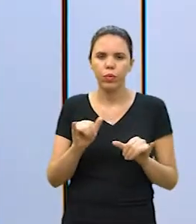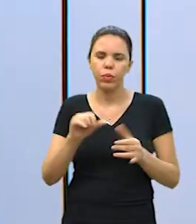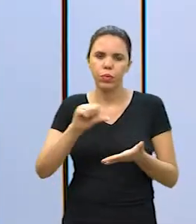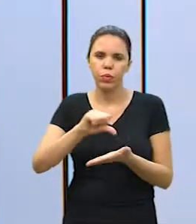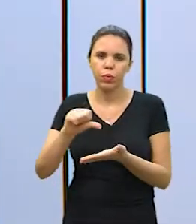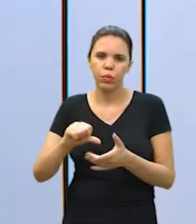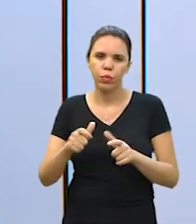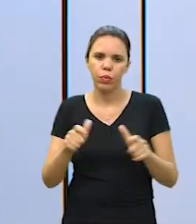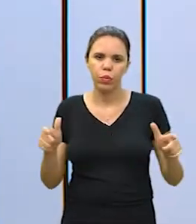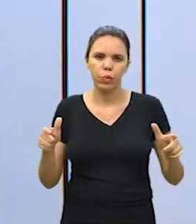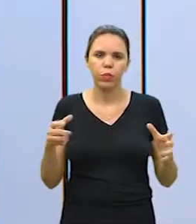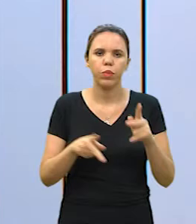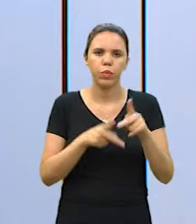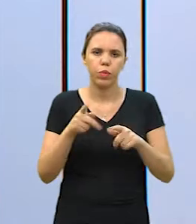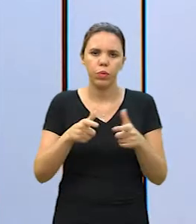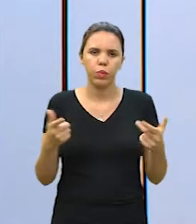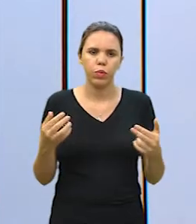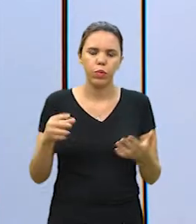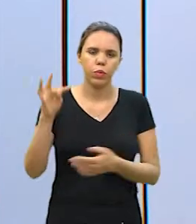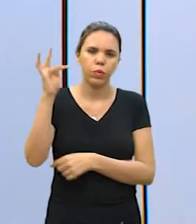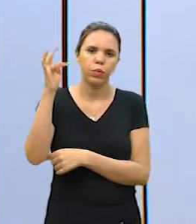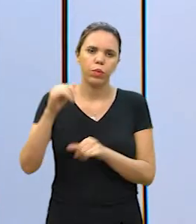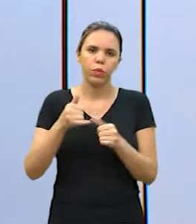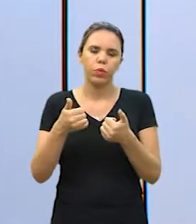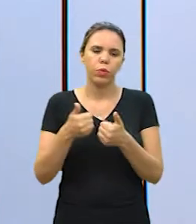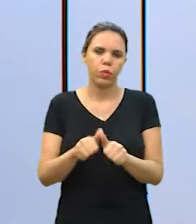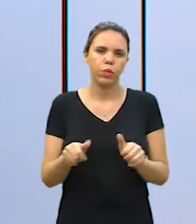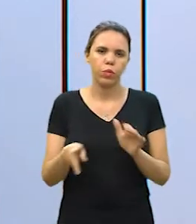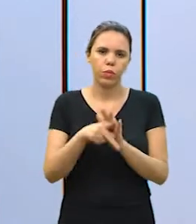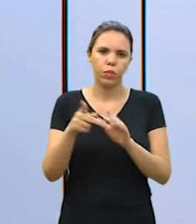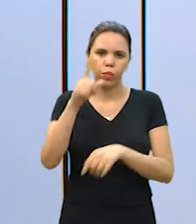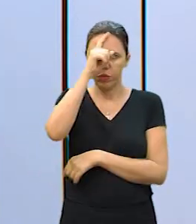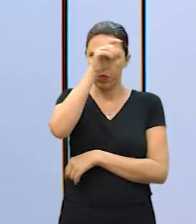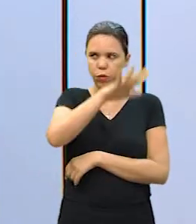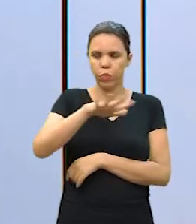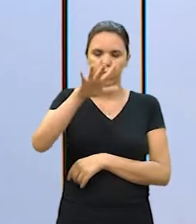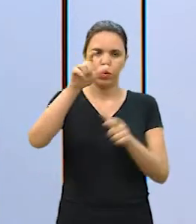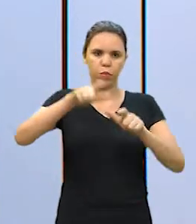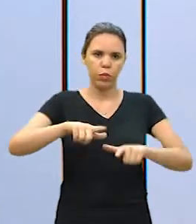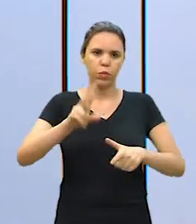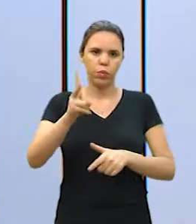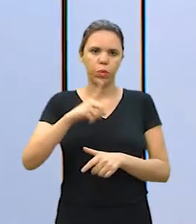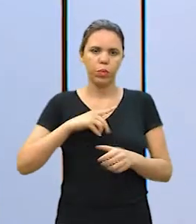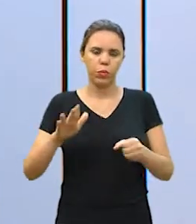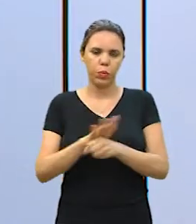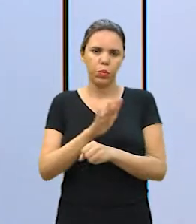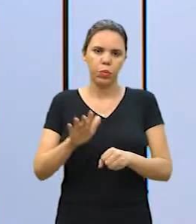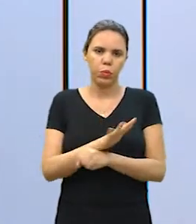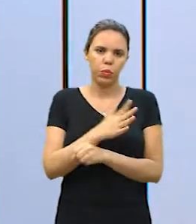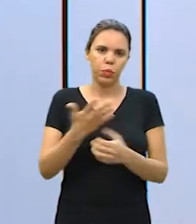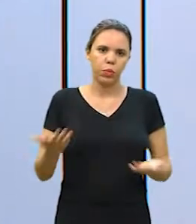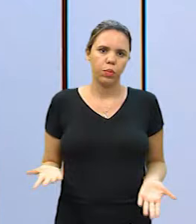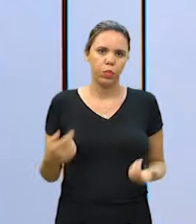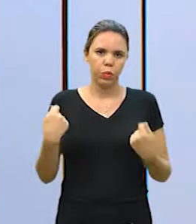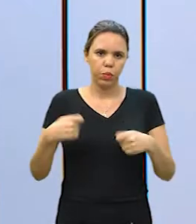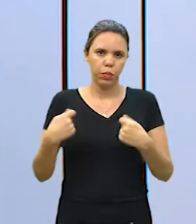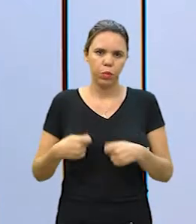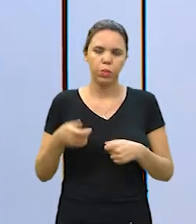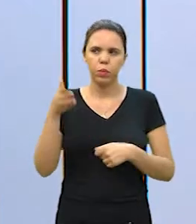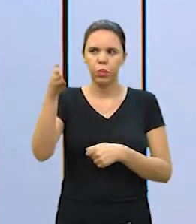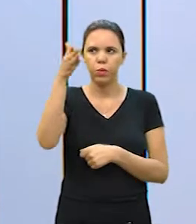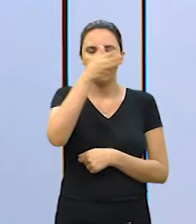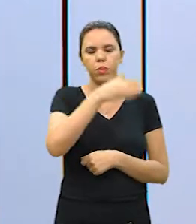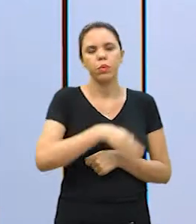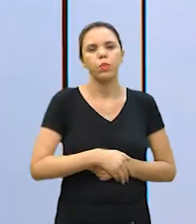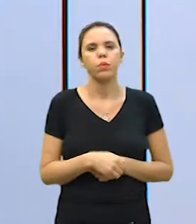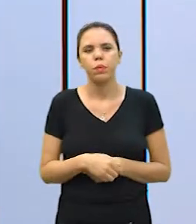em locais de grande concentração de gente, como nos terminais de ônibus, até nos próprios hospitais, que é um local que sempre está cheio. Então, nós precisamos estar em